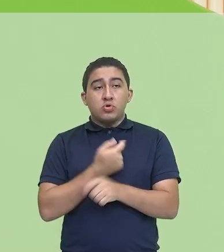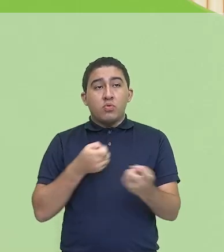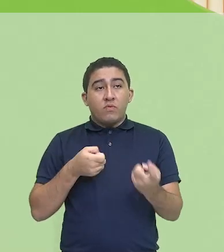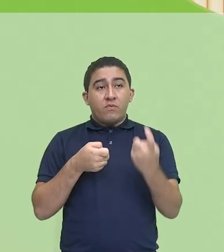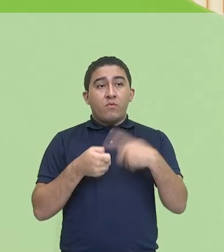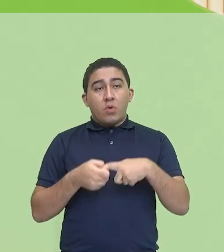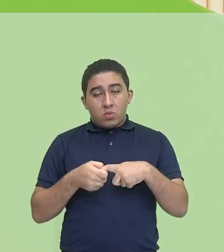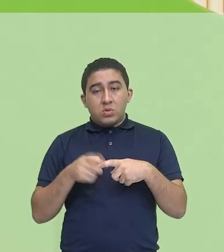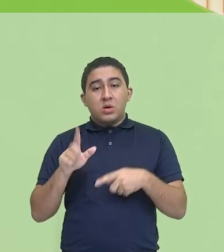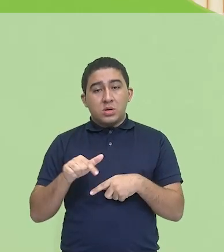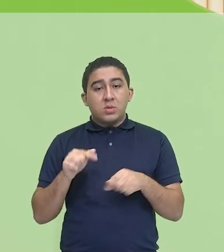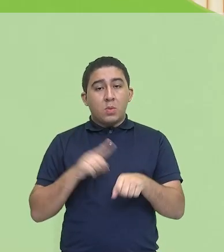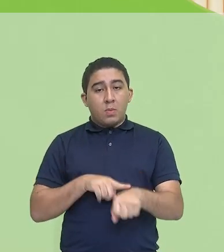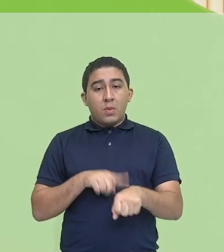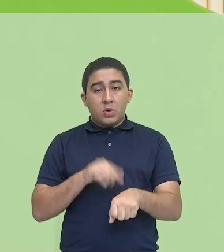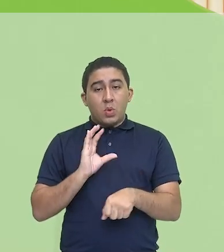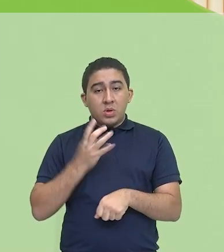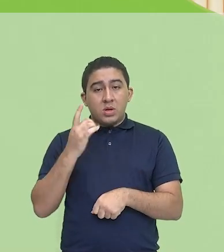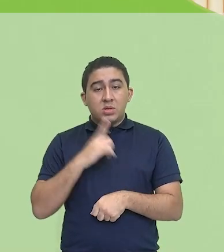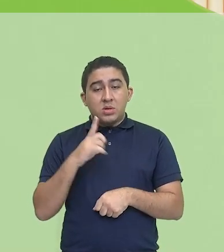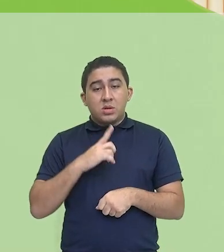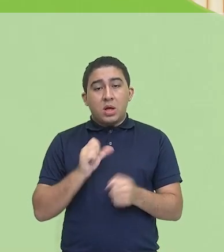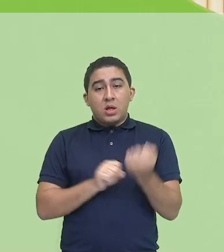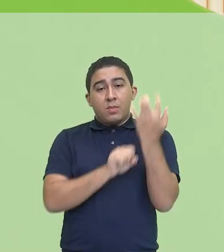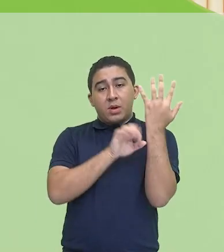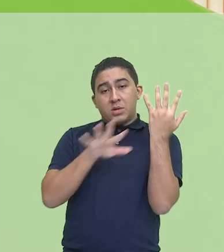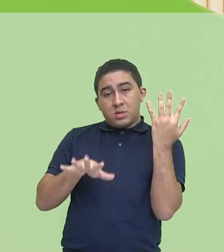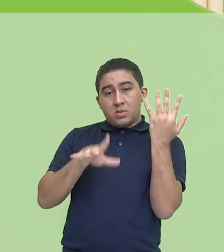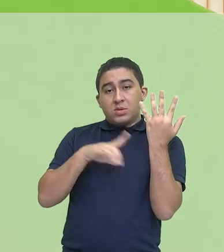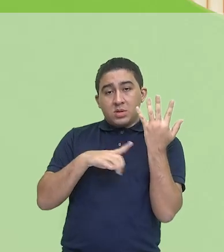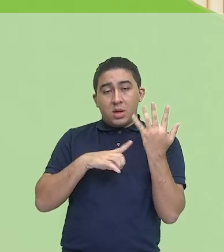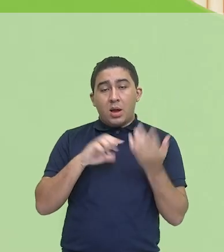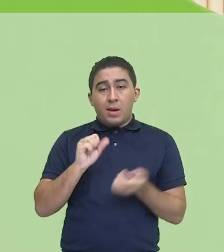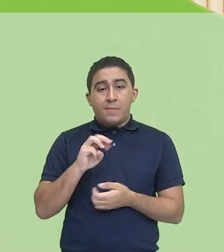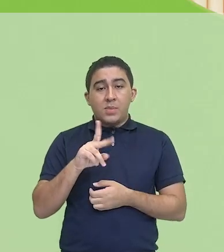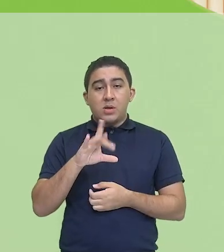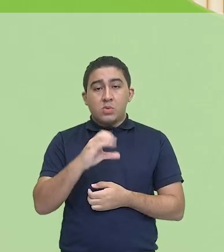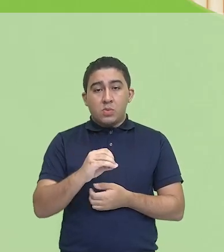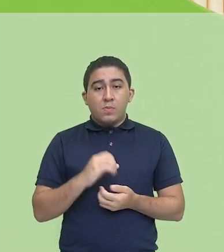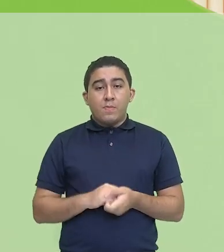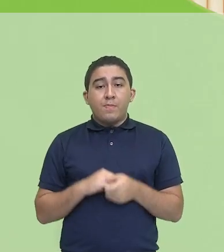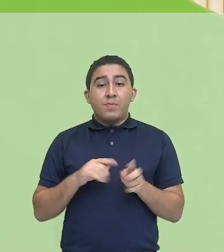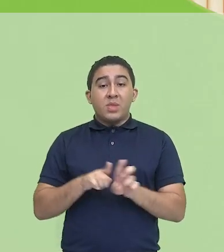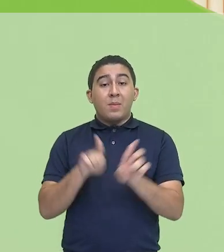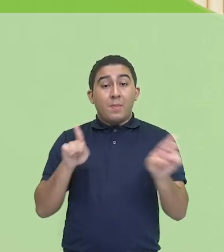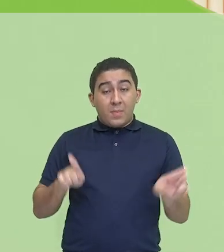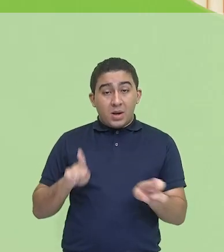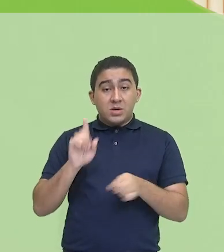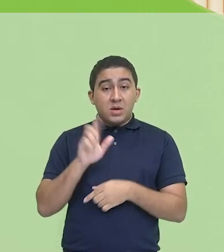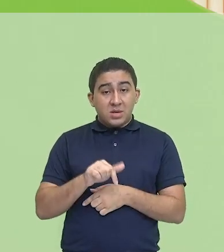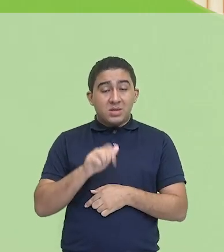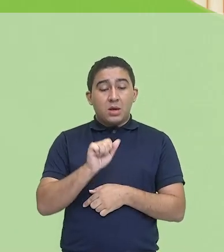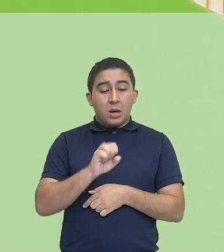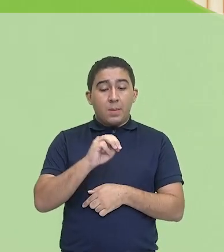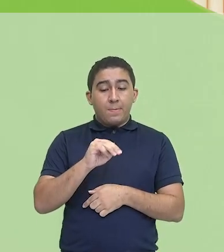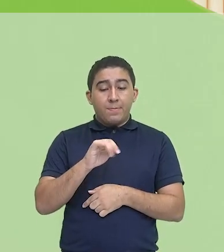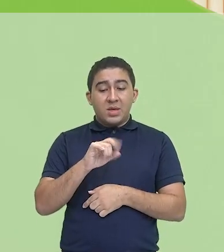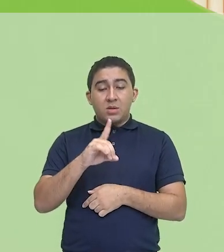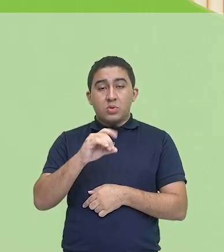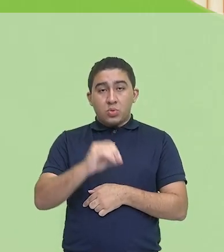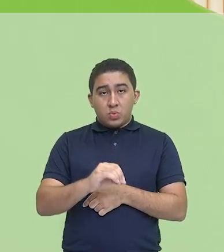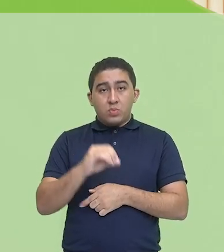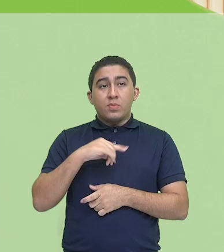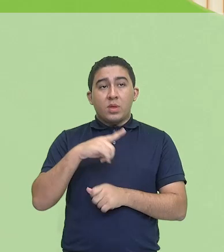em que ocorre aí a liberação para a formação de amido. Mas esse amido que ele